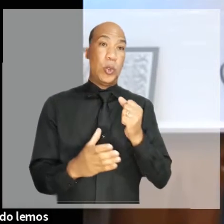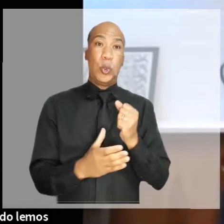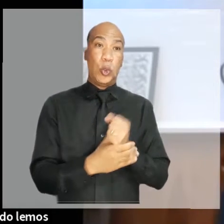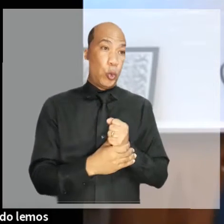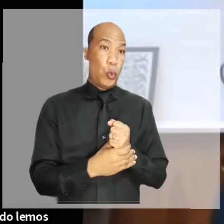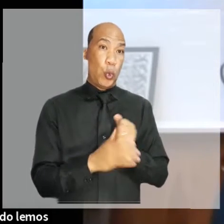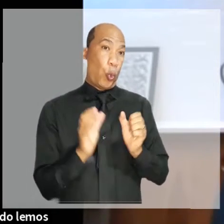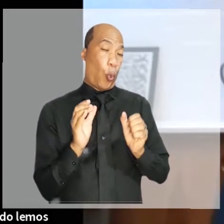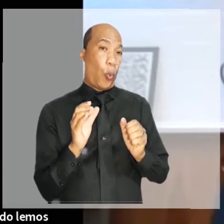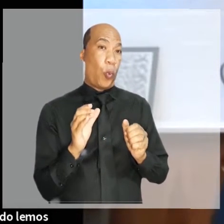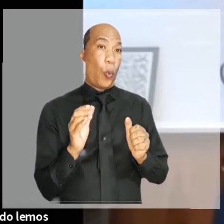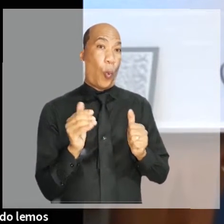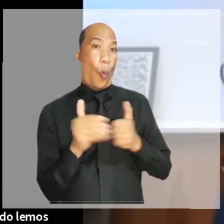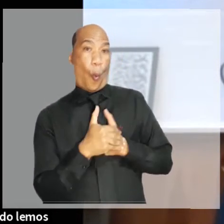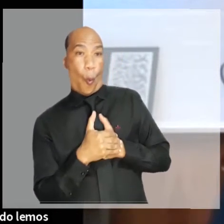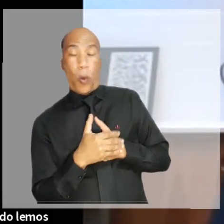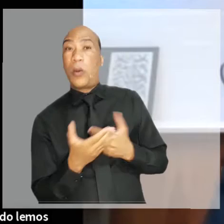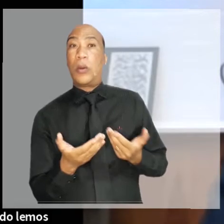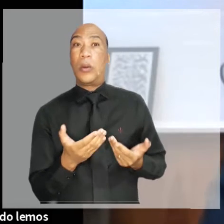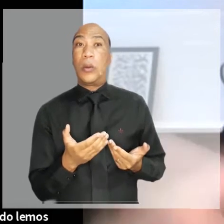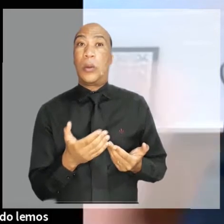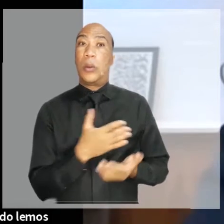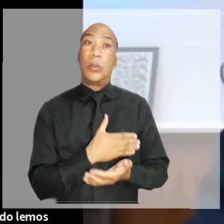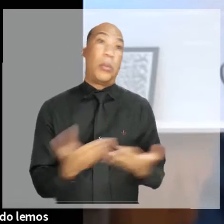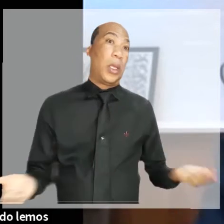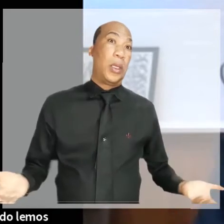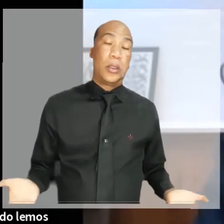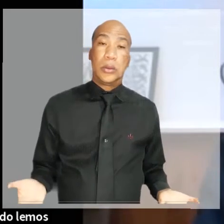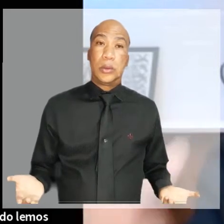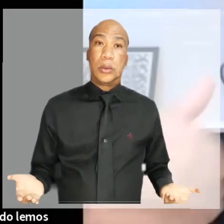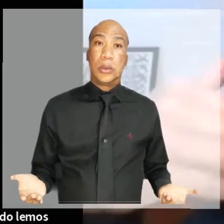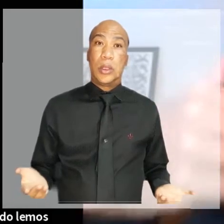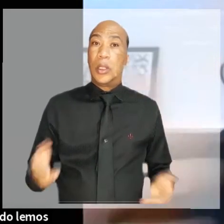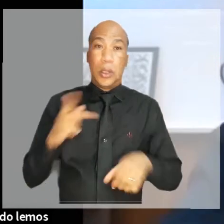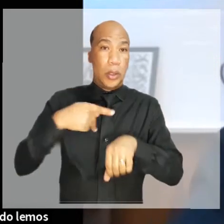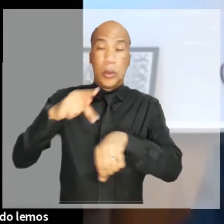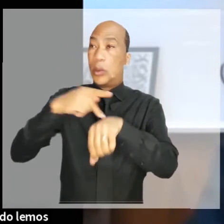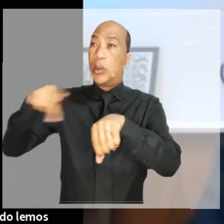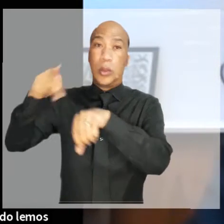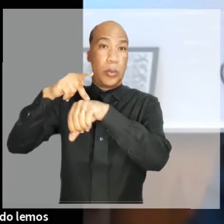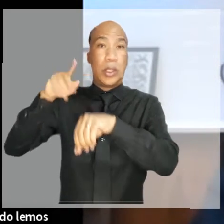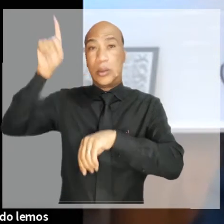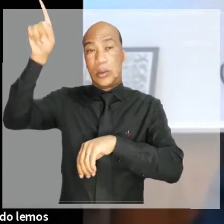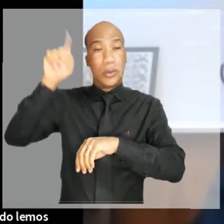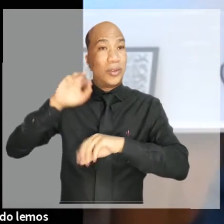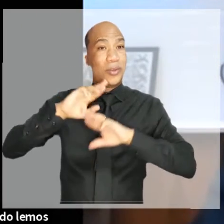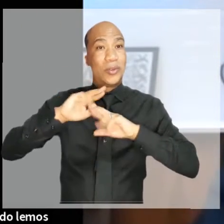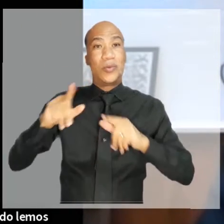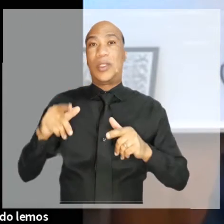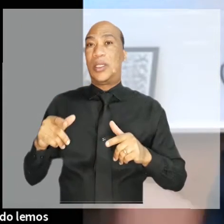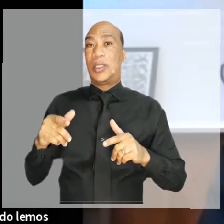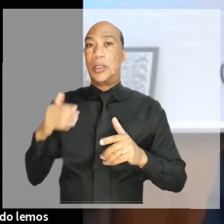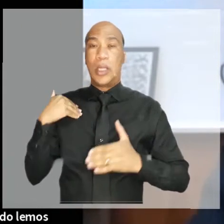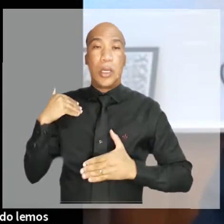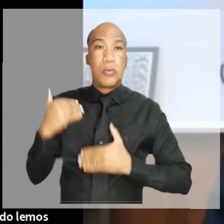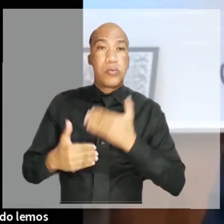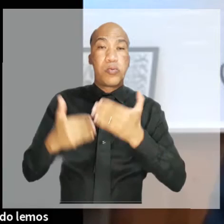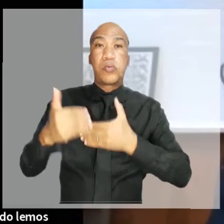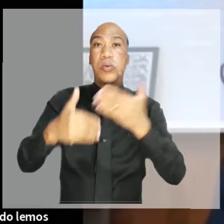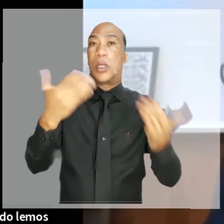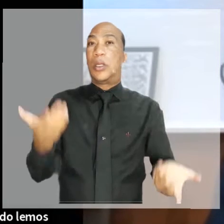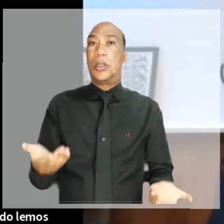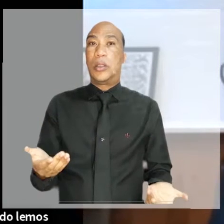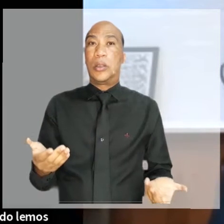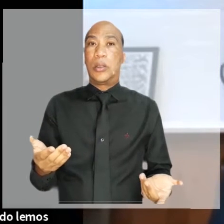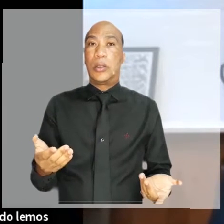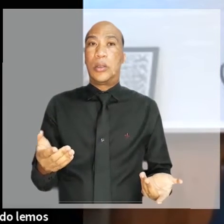estão liderando esses debates, como a gente mencionou, inclusive a União Europeia, estão abrindo dados para que possam ser